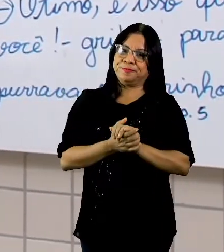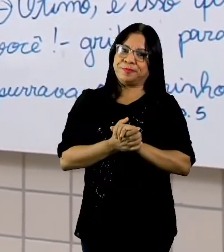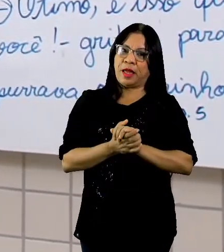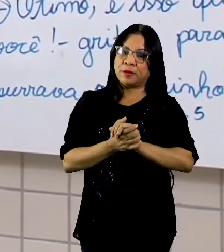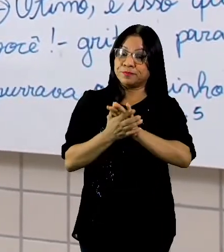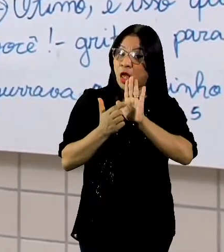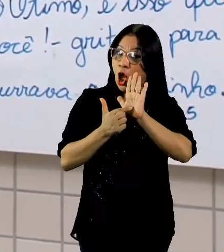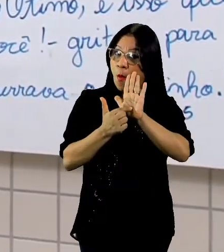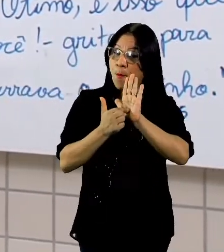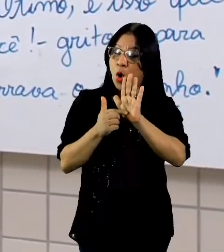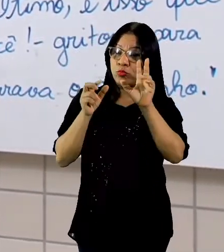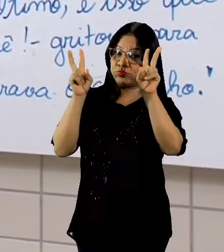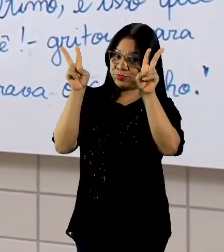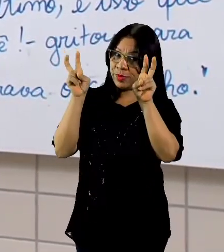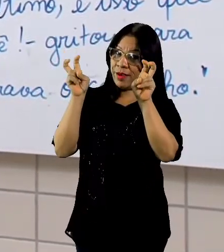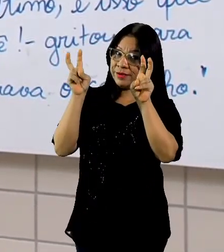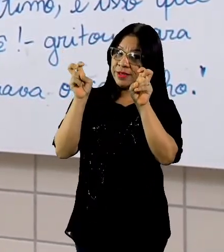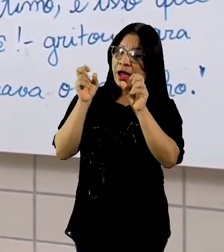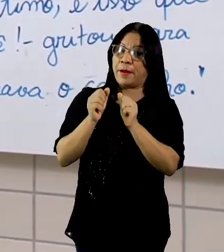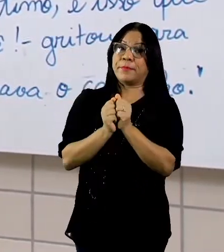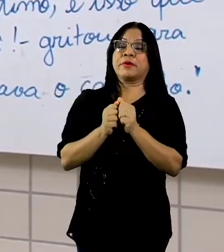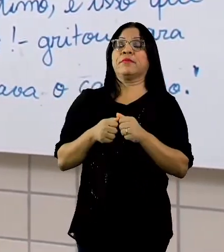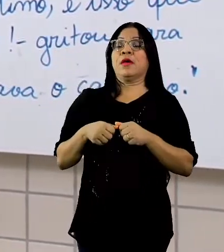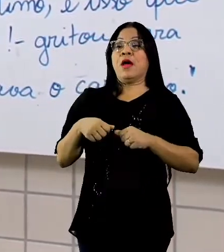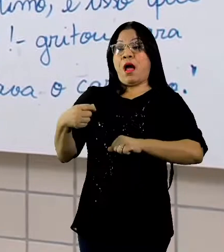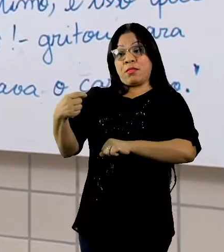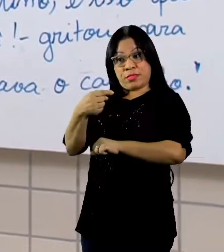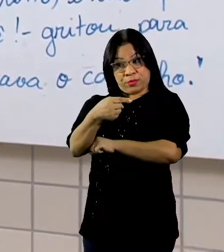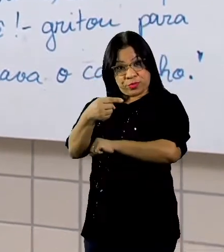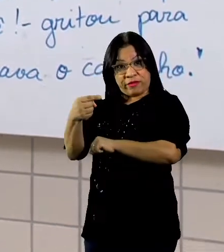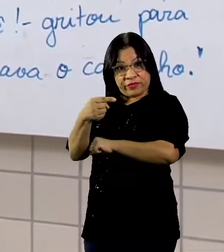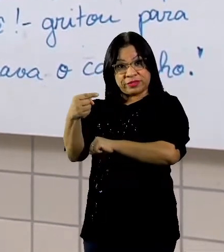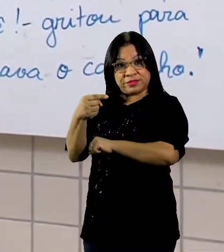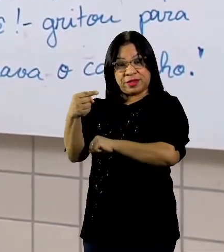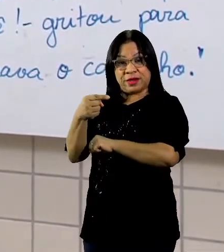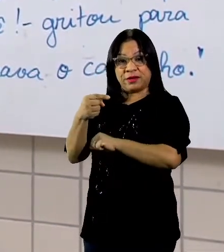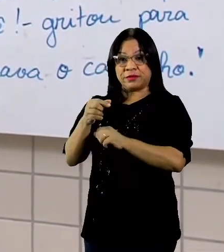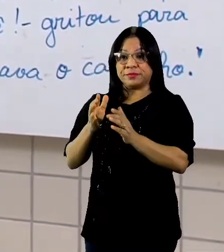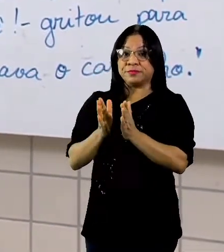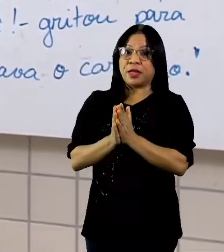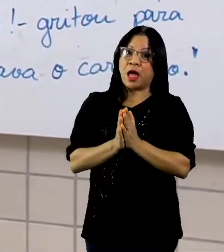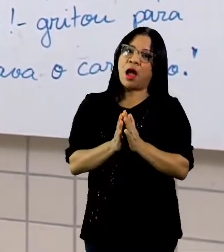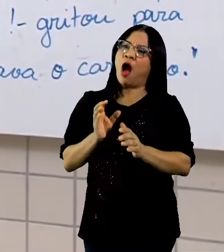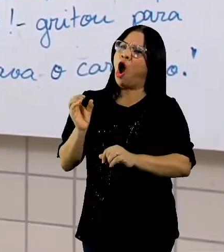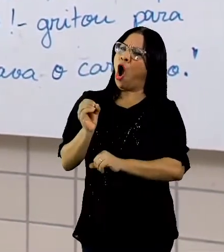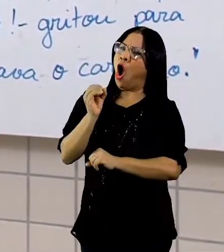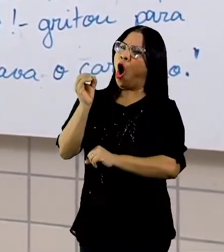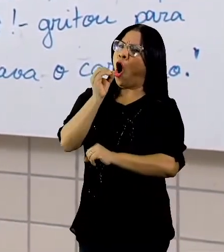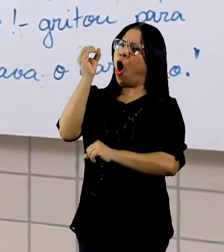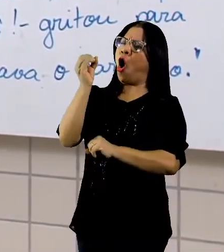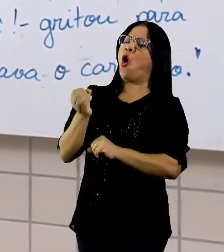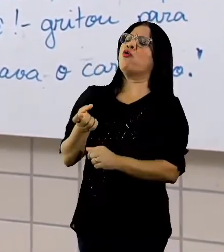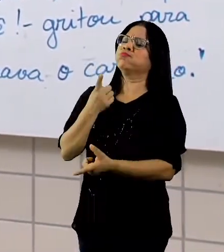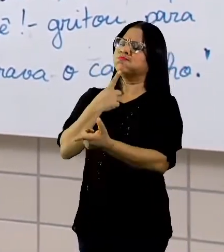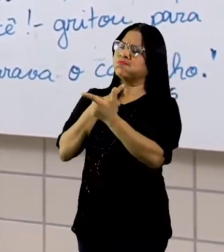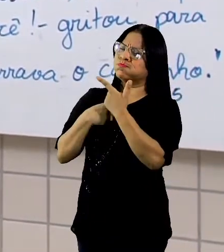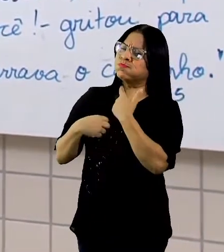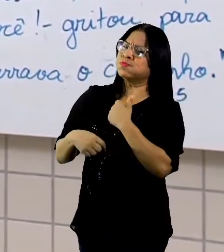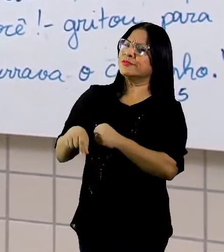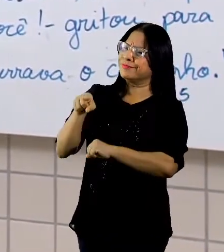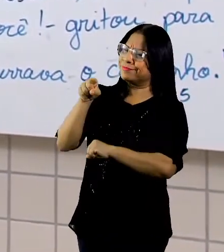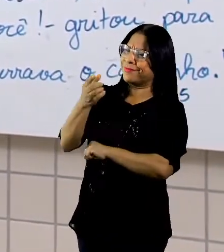das personagens é o travessão. E o que diz nessa fala? Ótimo, é isso que desejo, amigo. Ei,